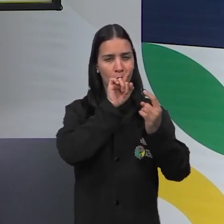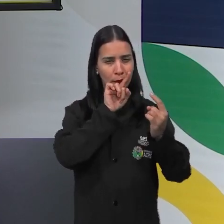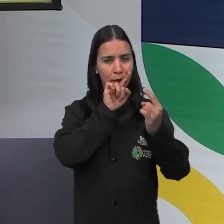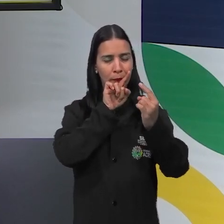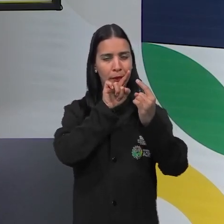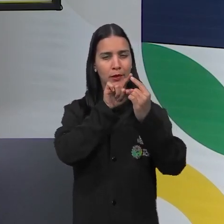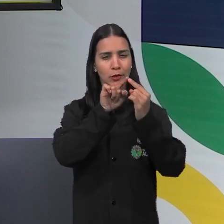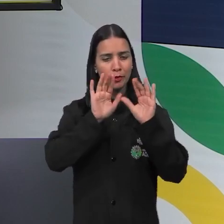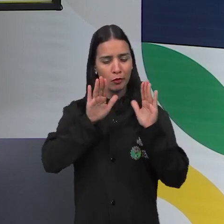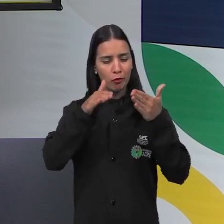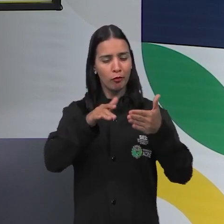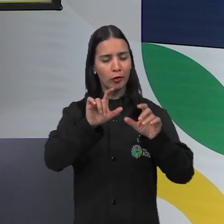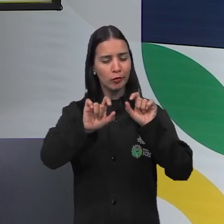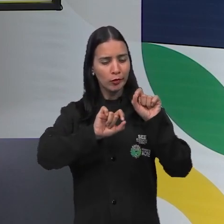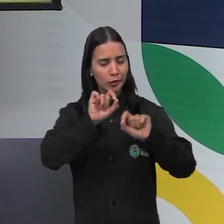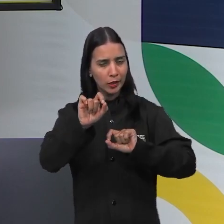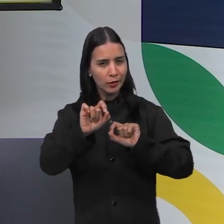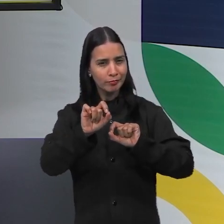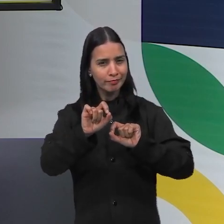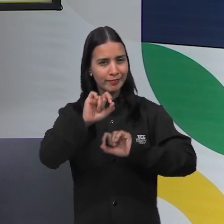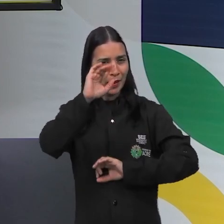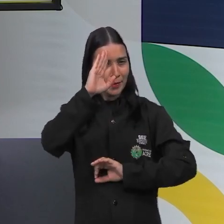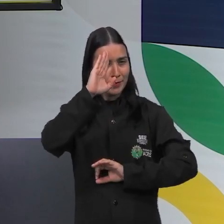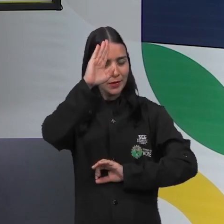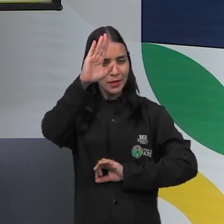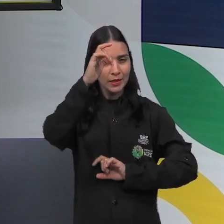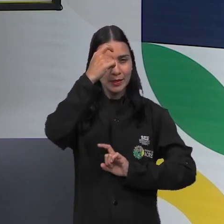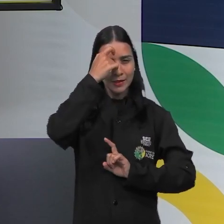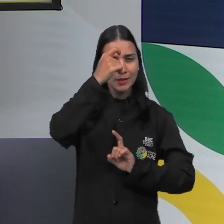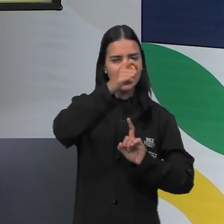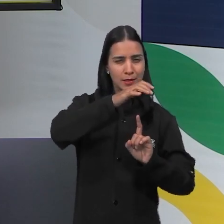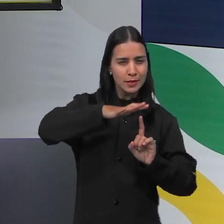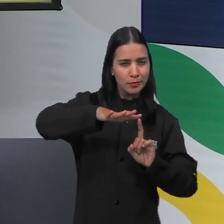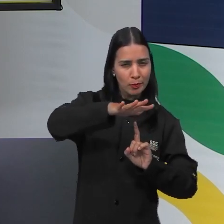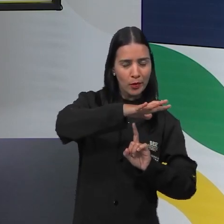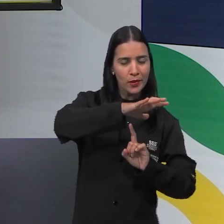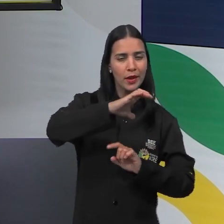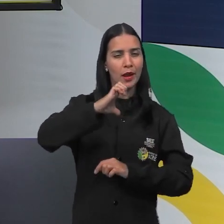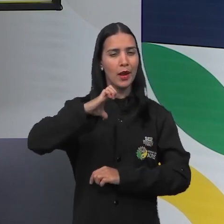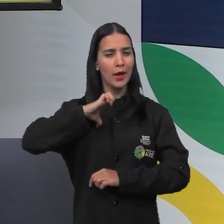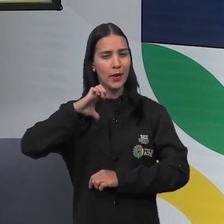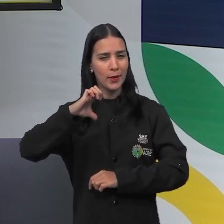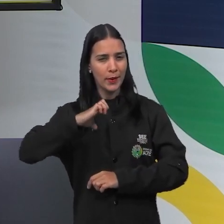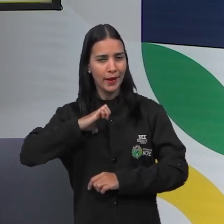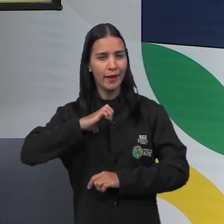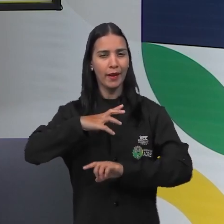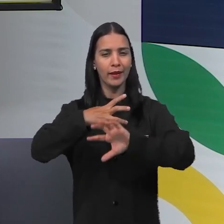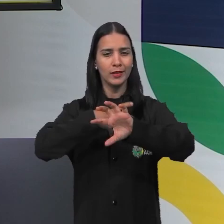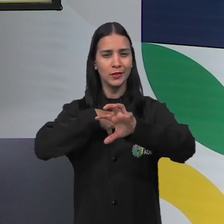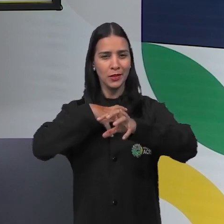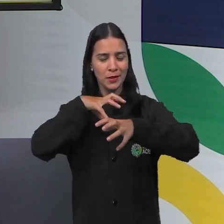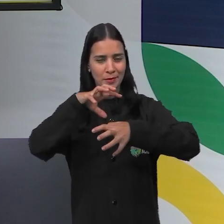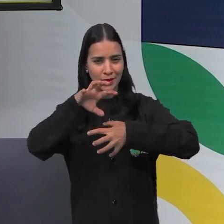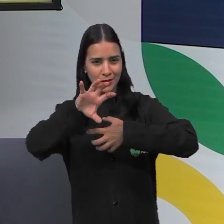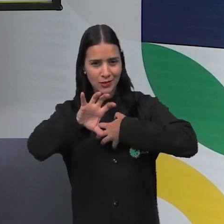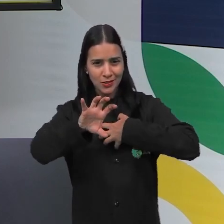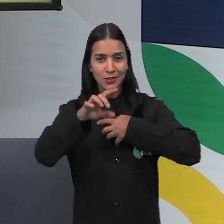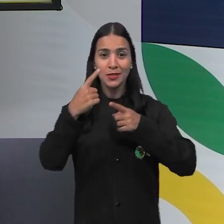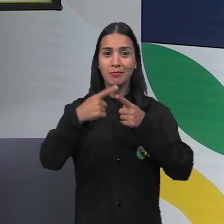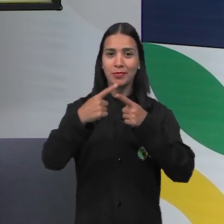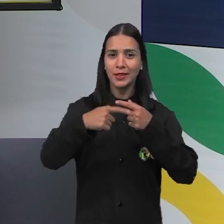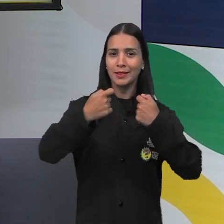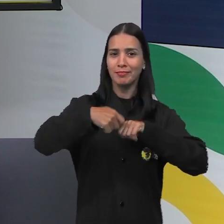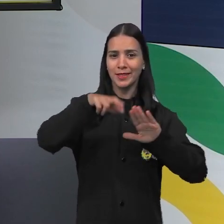princípios. Princípios o quê? Que eu quero ali trabalhar o fair play, porque é importante respeitar as regras, e essas regras a